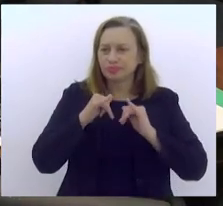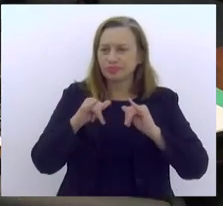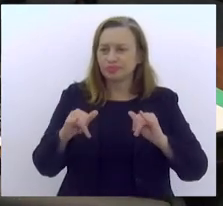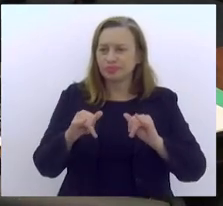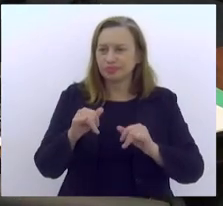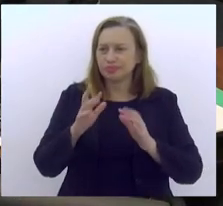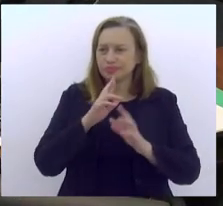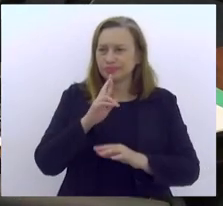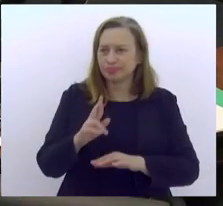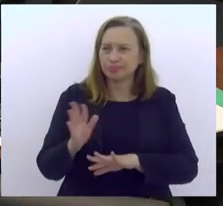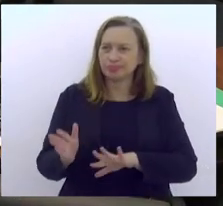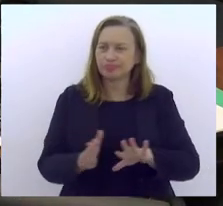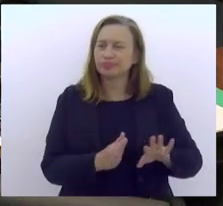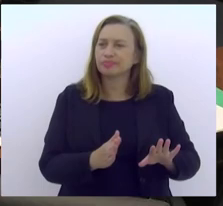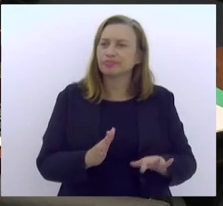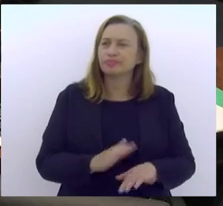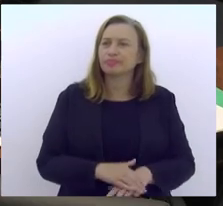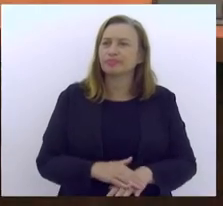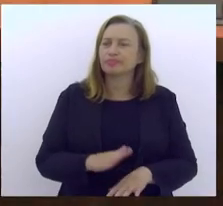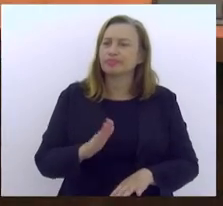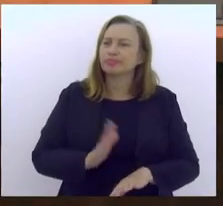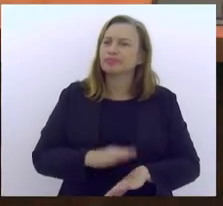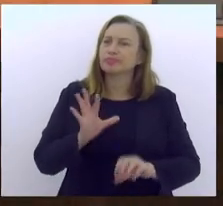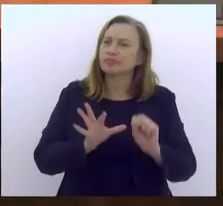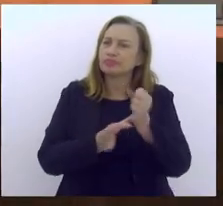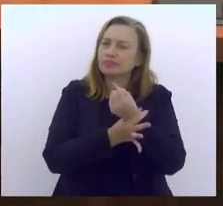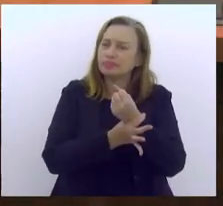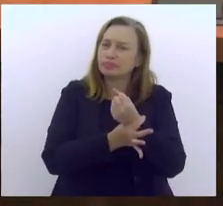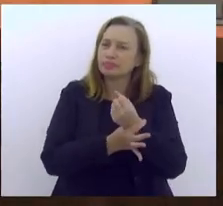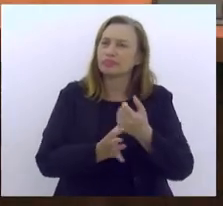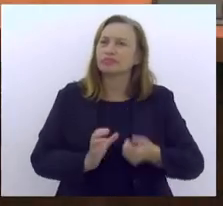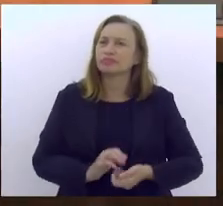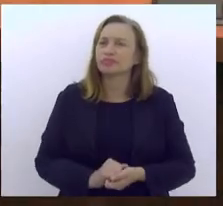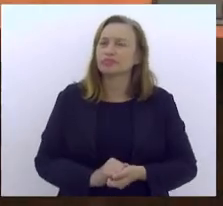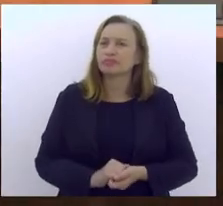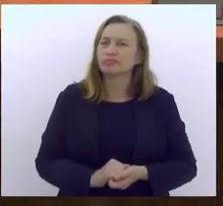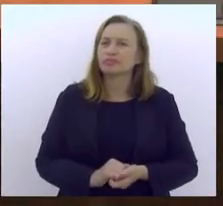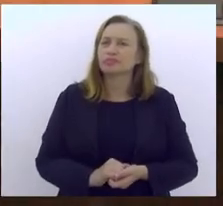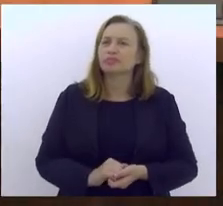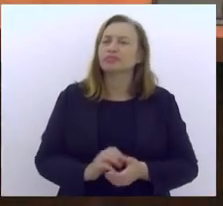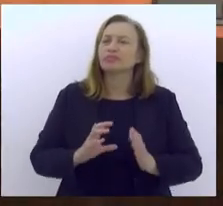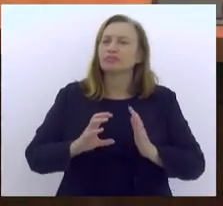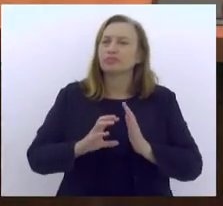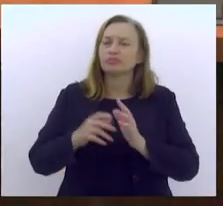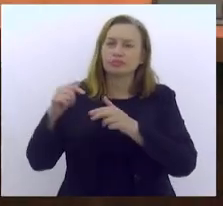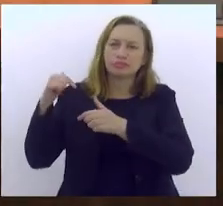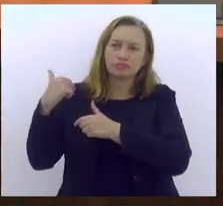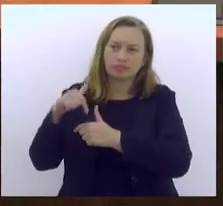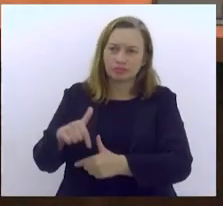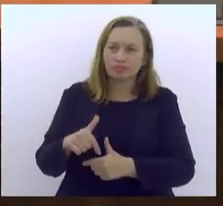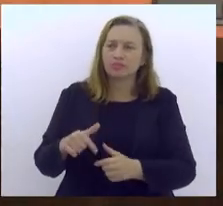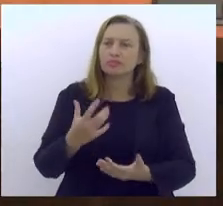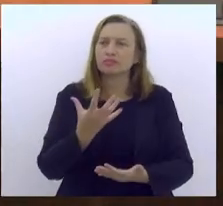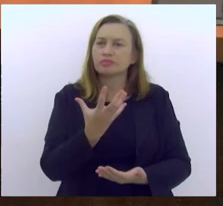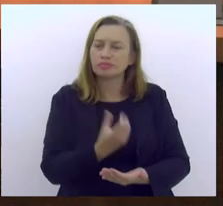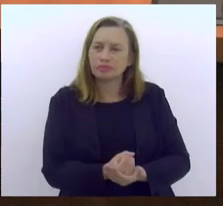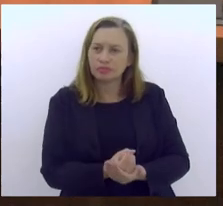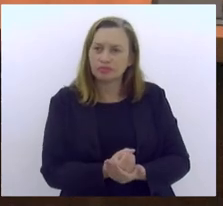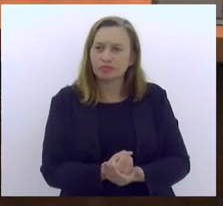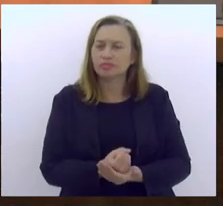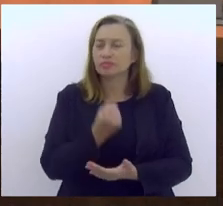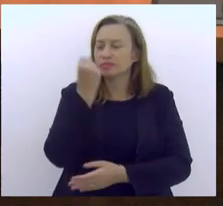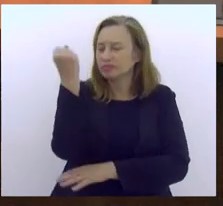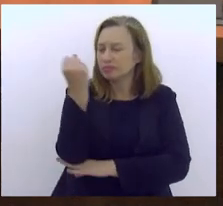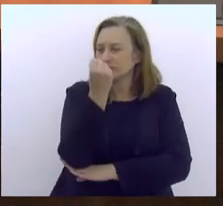até para dar mais segurança à bancada conservadora, em primeiro lugar, registrar a sobriedade pela